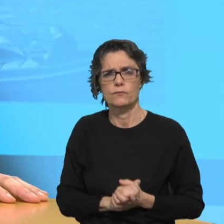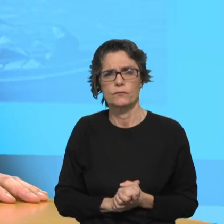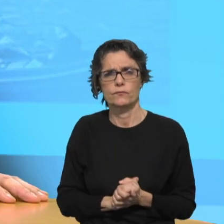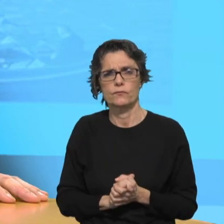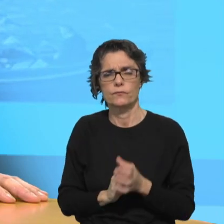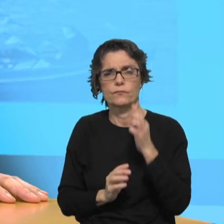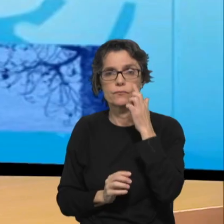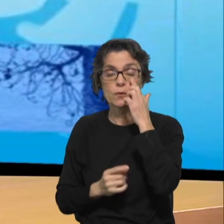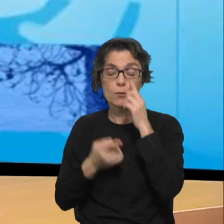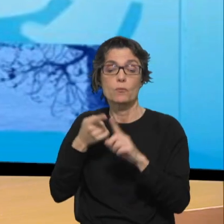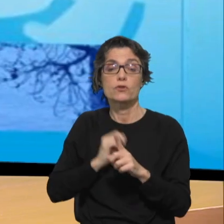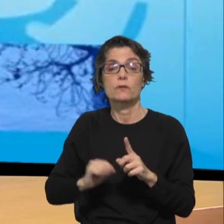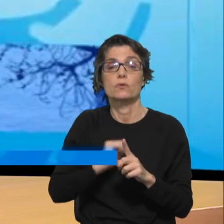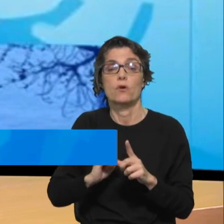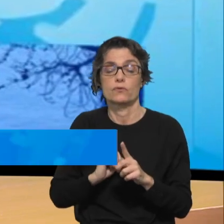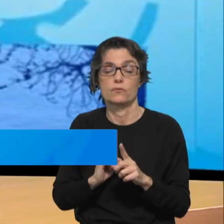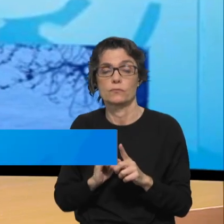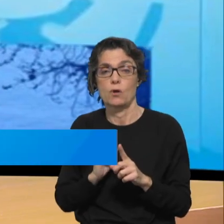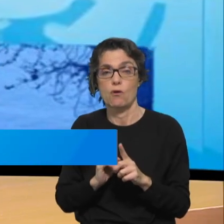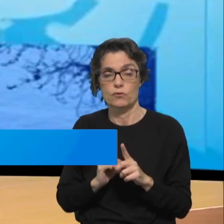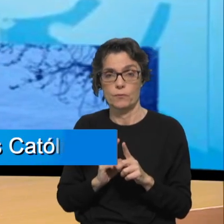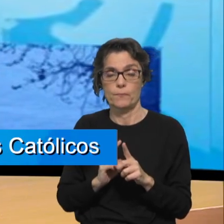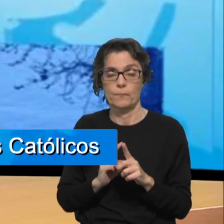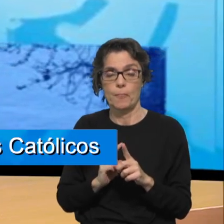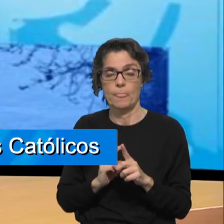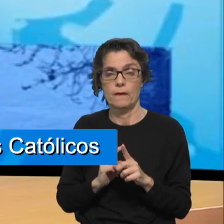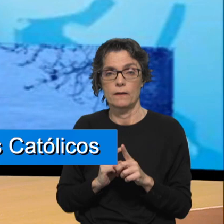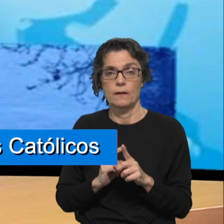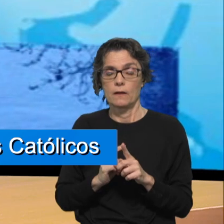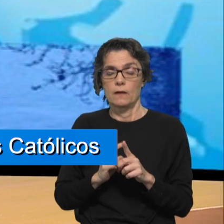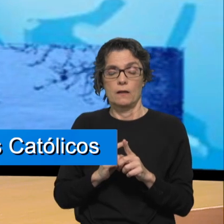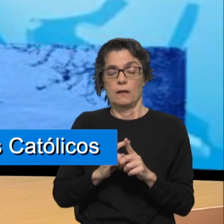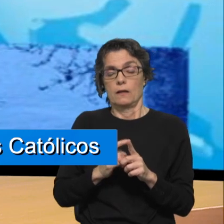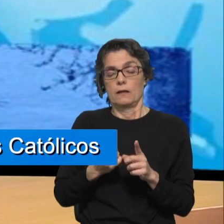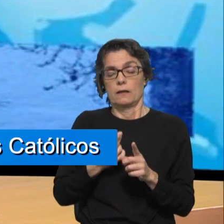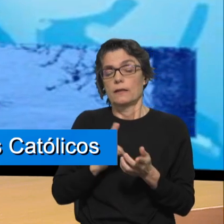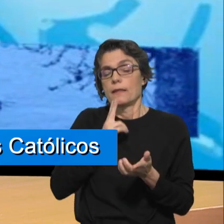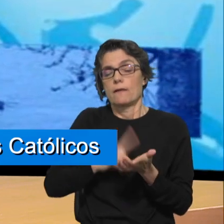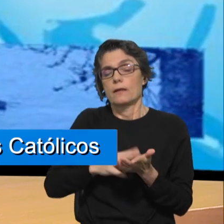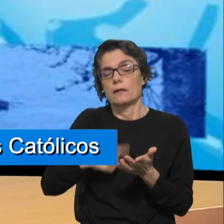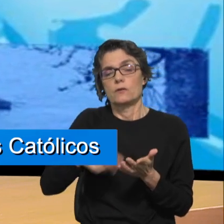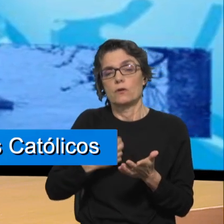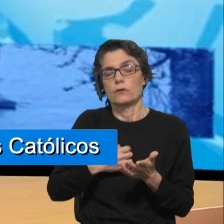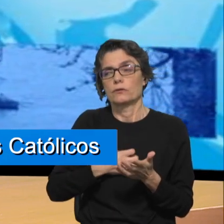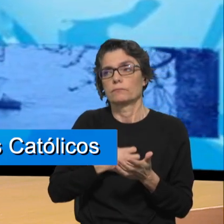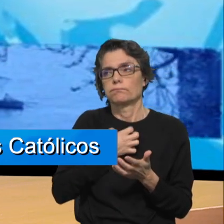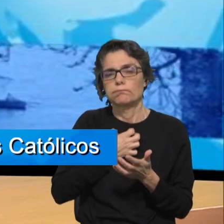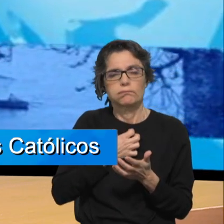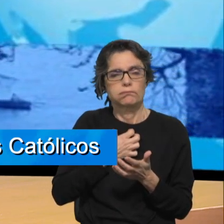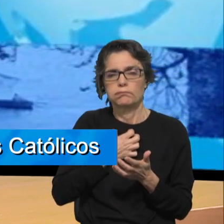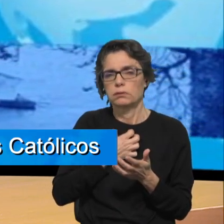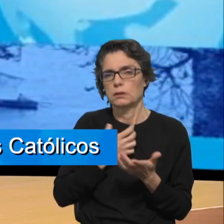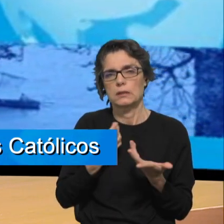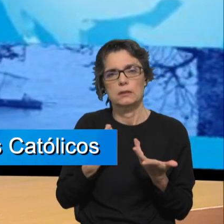O propósito é o de simplesmente sofrermos terrivelmente com esta ferida enorme que foi aberta no